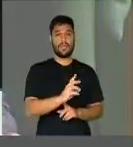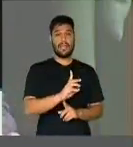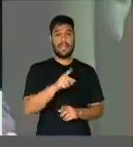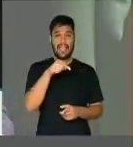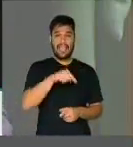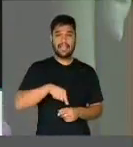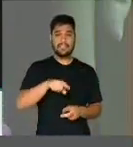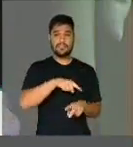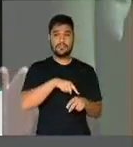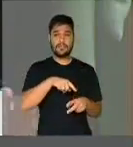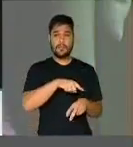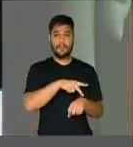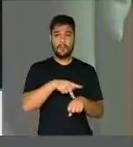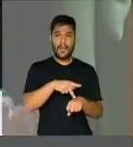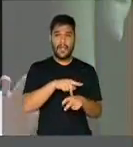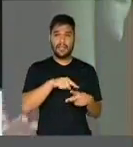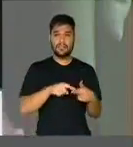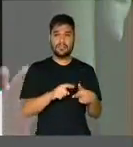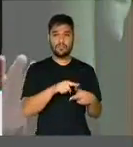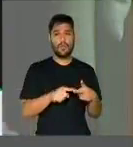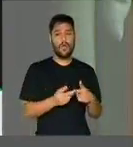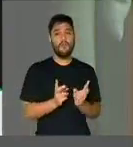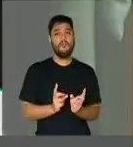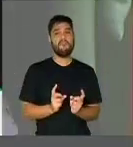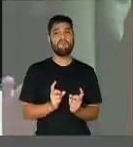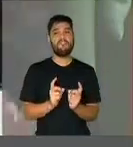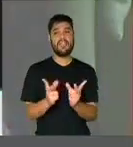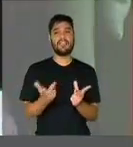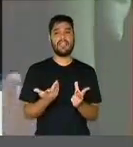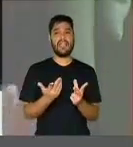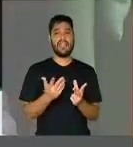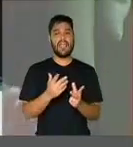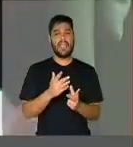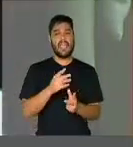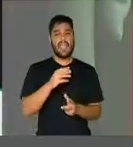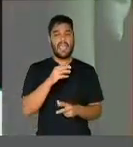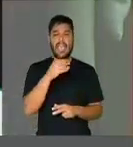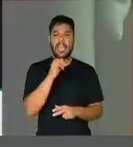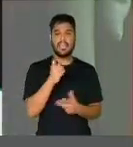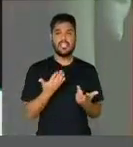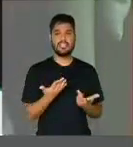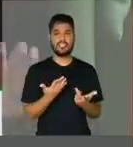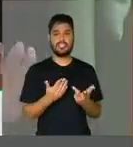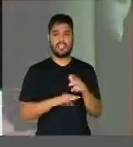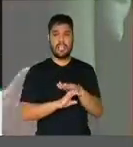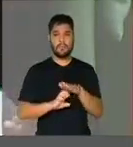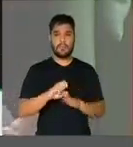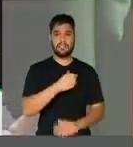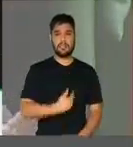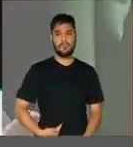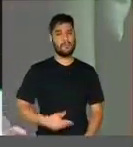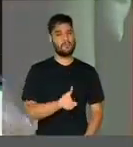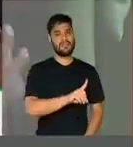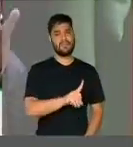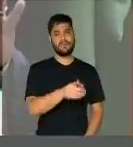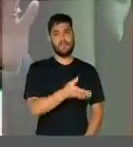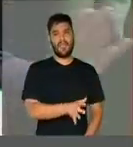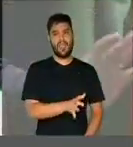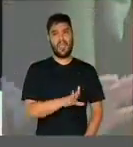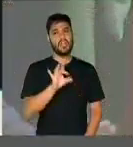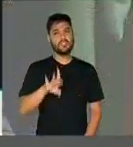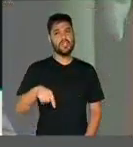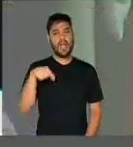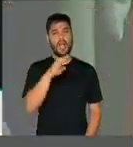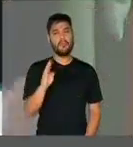seus princípios privatizar um setor estratégico como é a questão da energia. Só o Brasil vem com